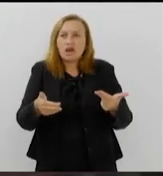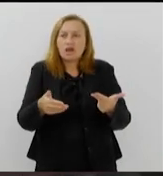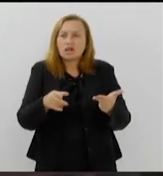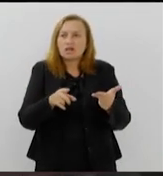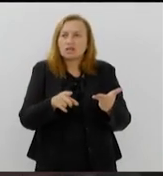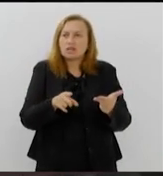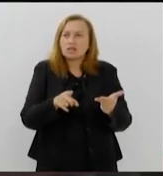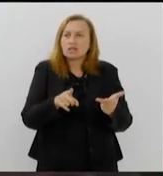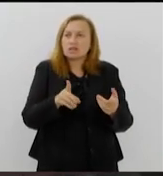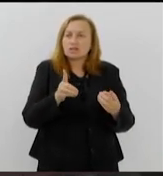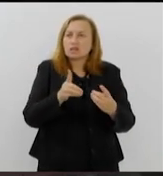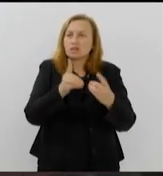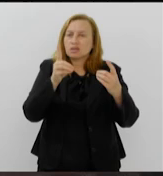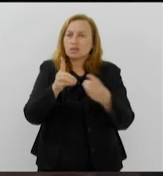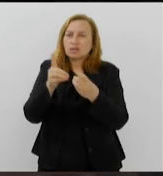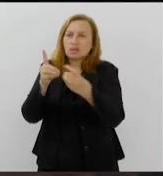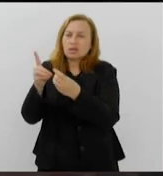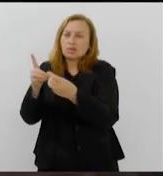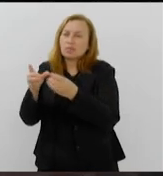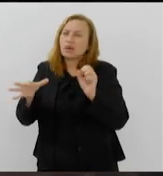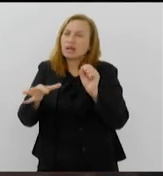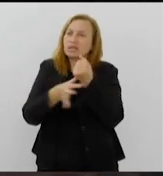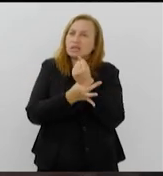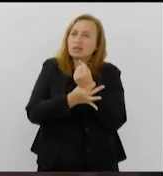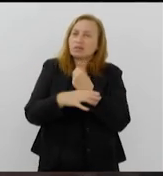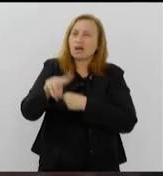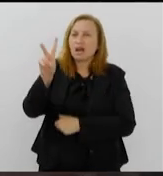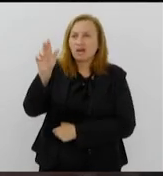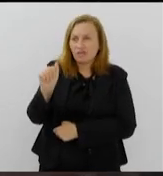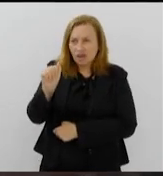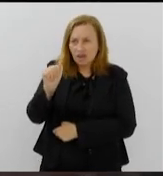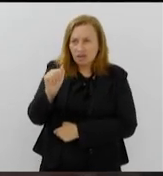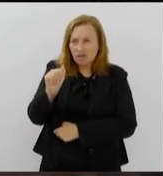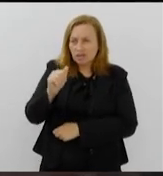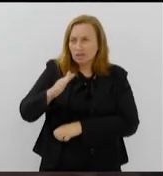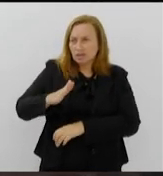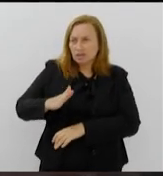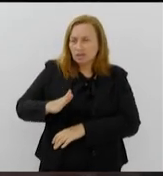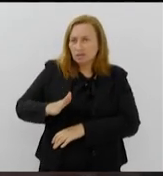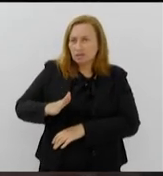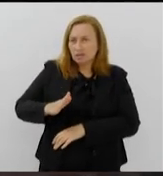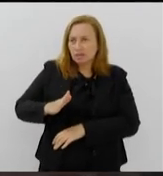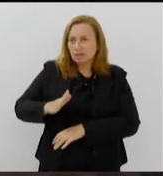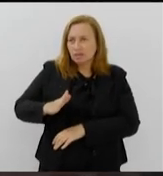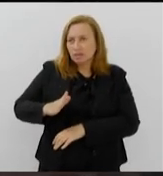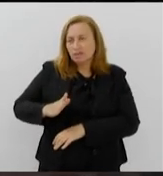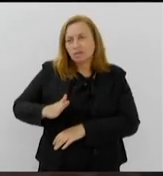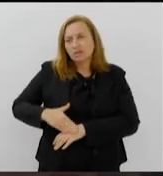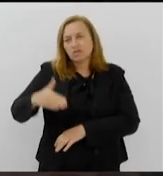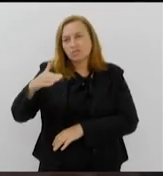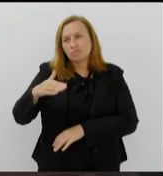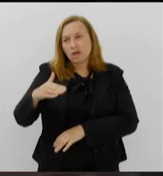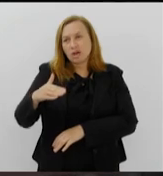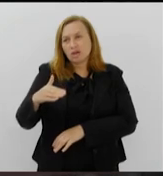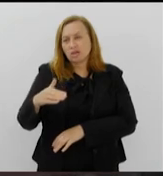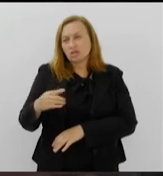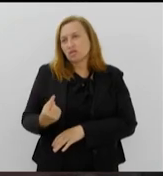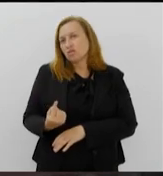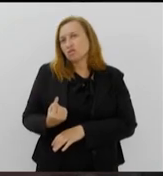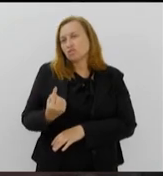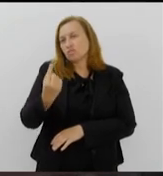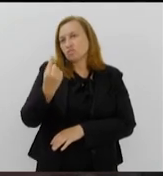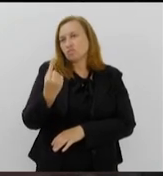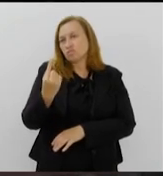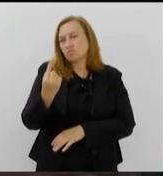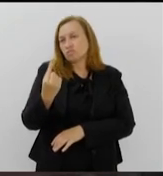para assegurar a vaga de mais adiante de algum afiliado, vou usar esse termo